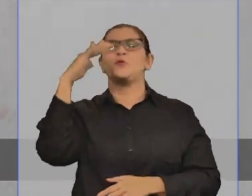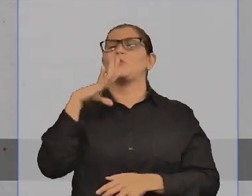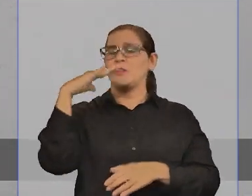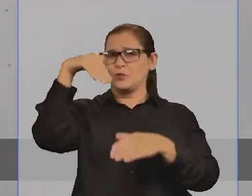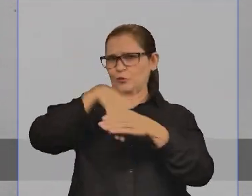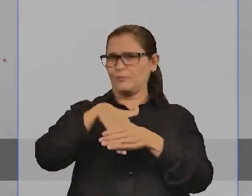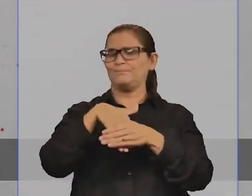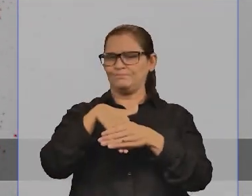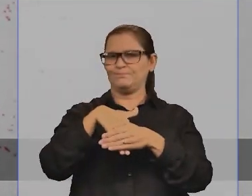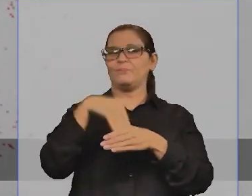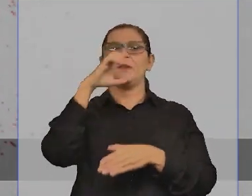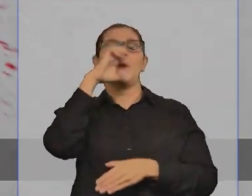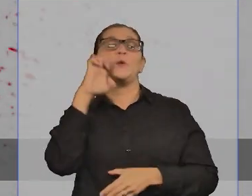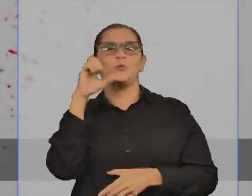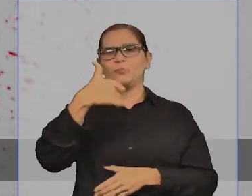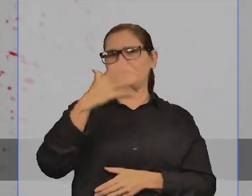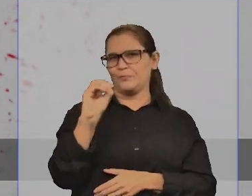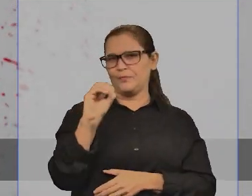conhece, vota. Edu E10!